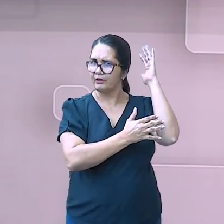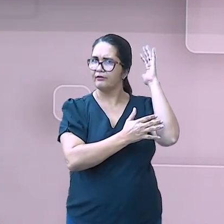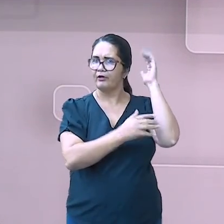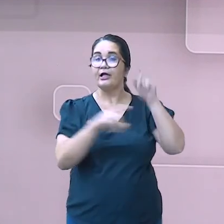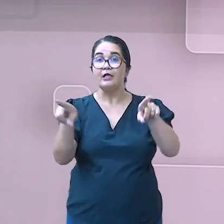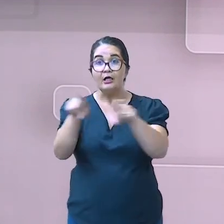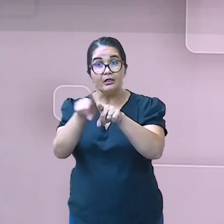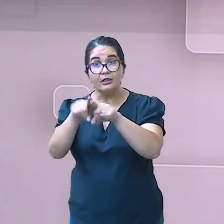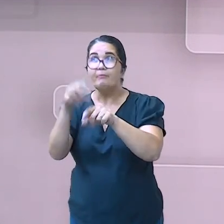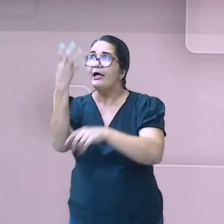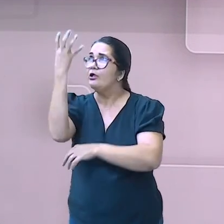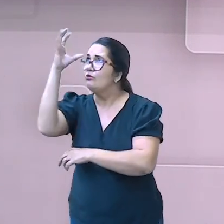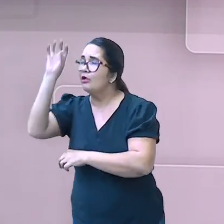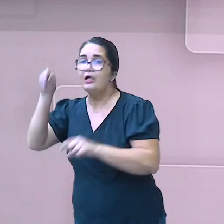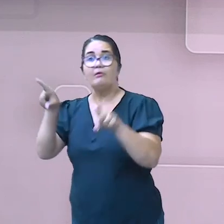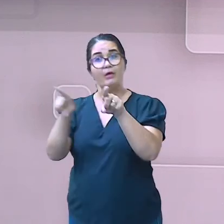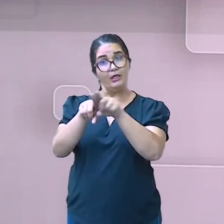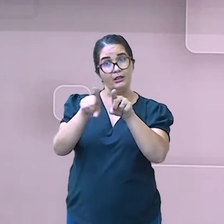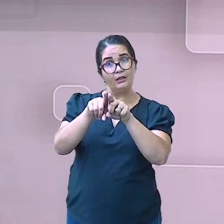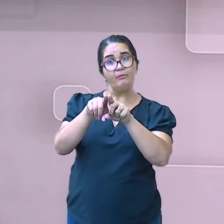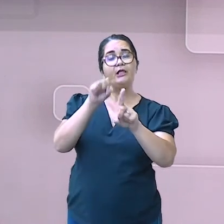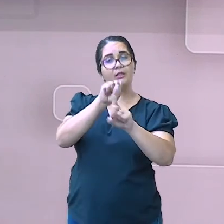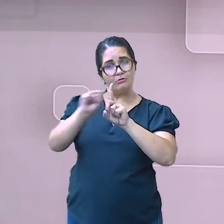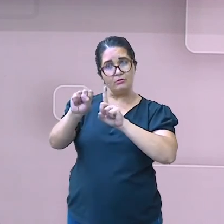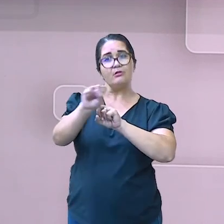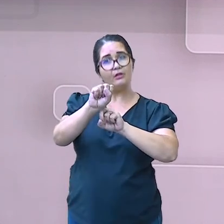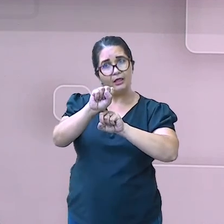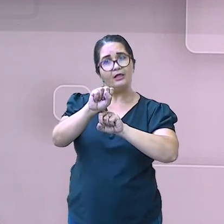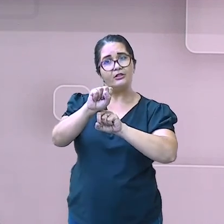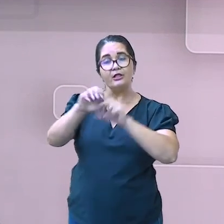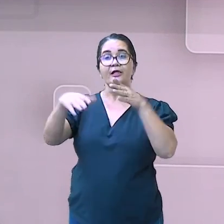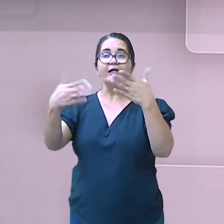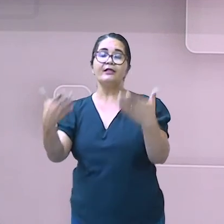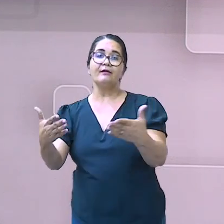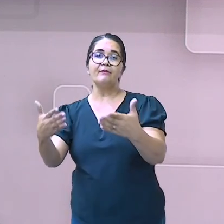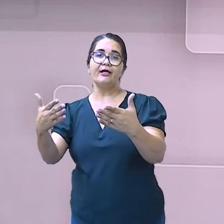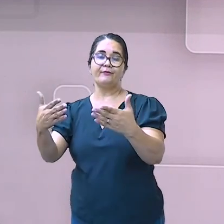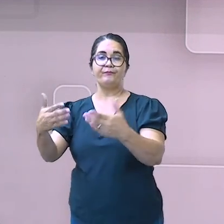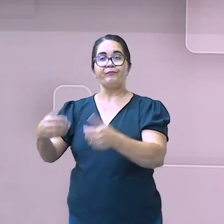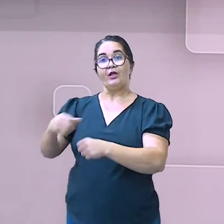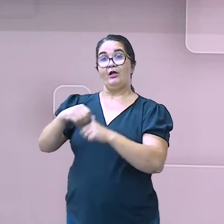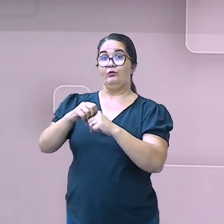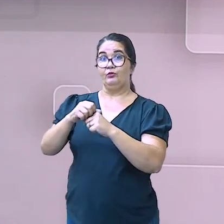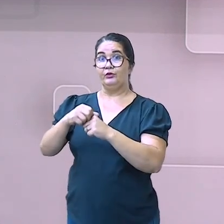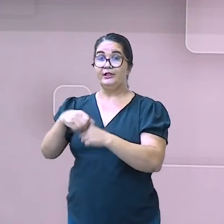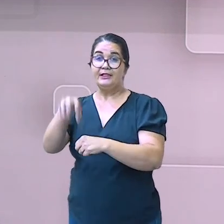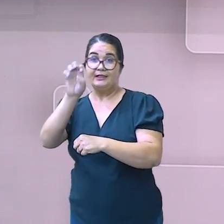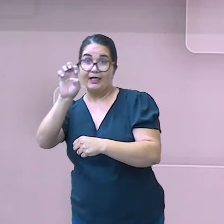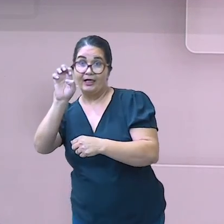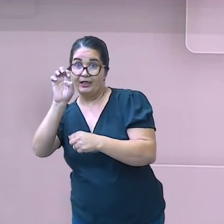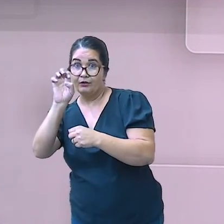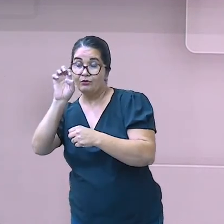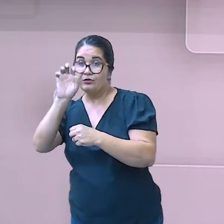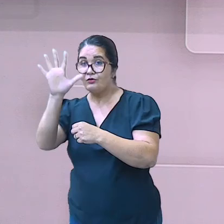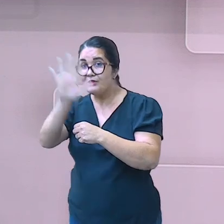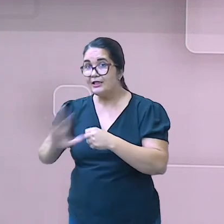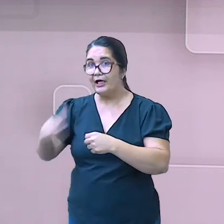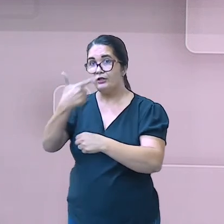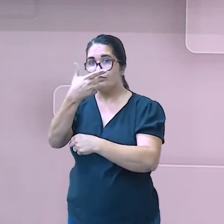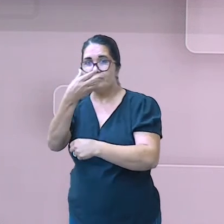E vimos também os nossos 26 estados com as nossas 27 capitais.